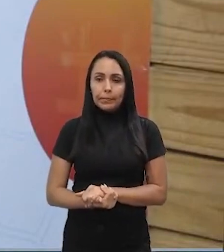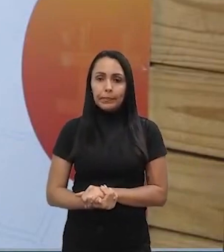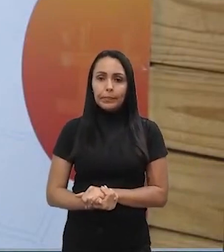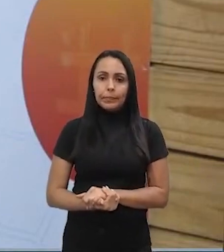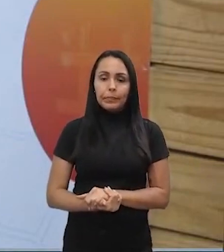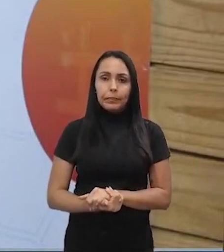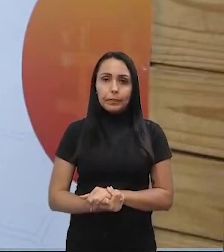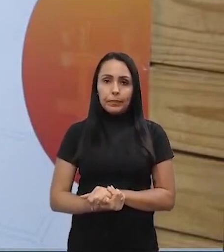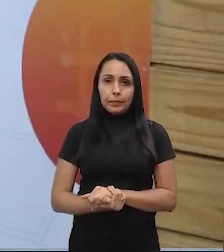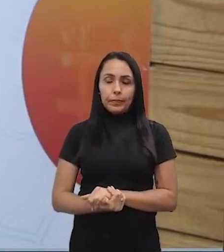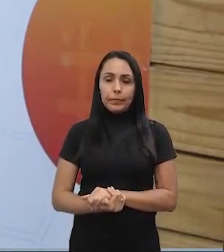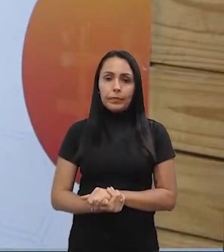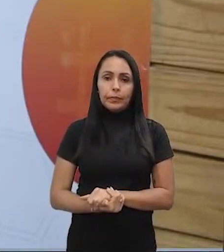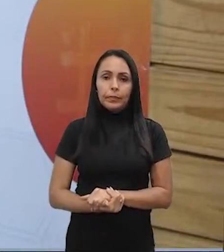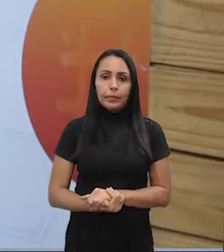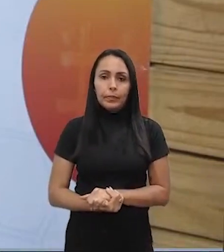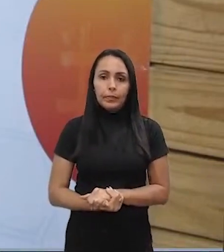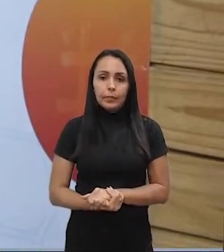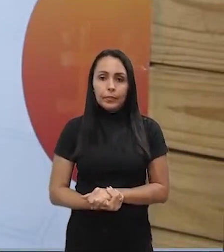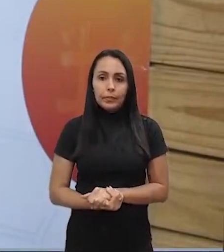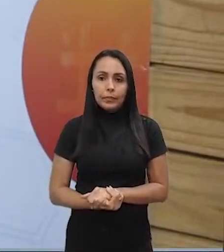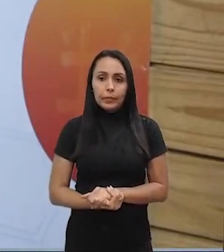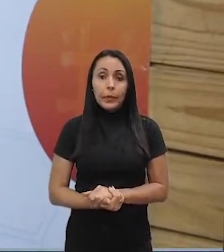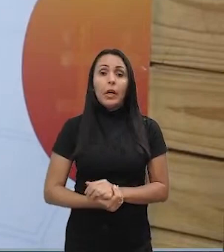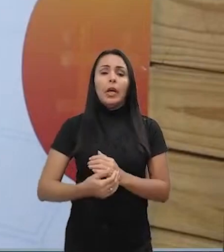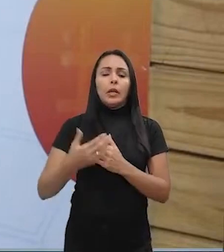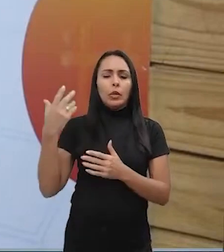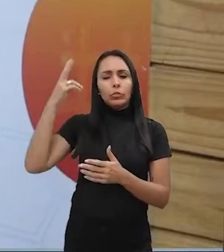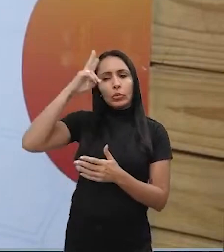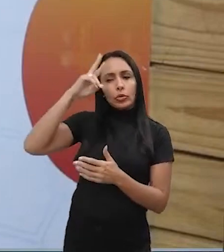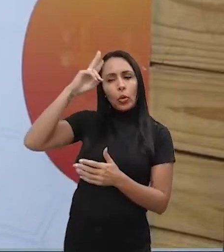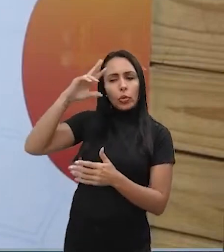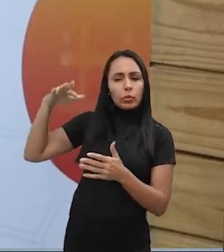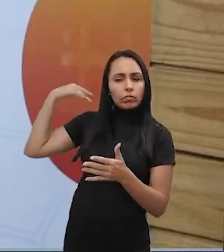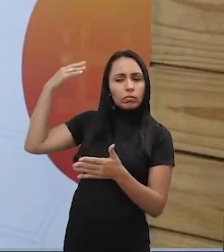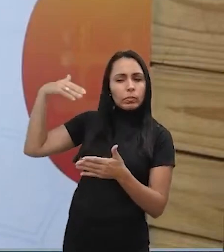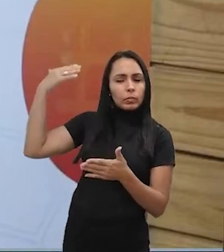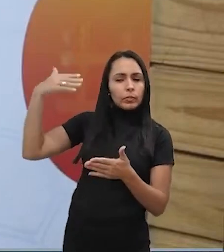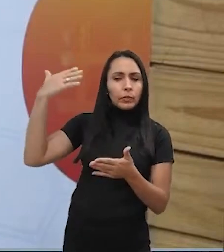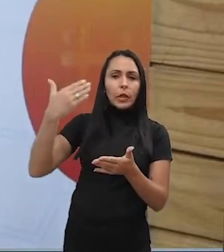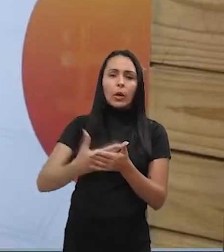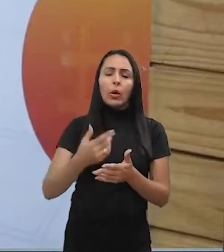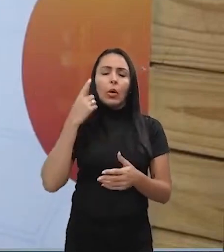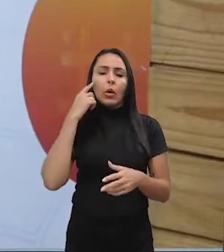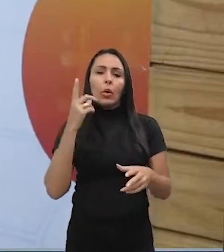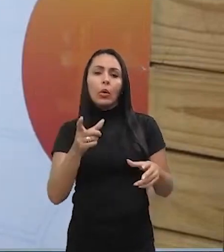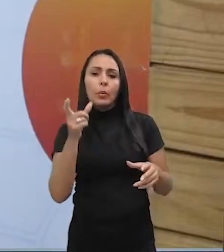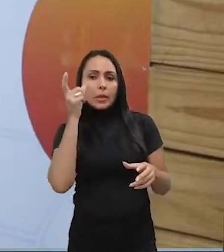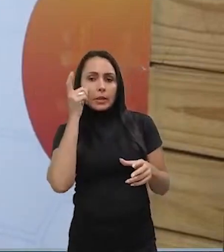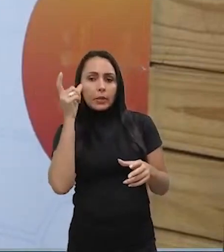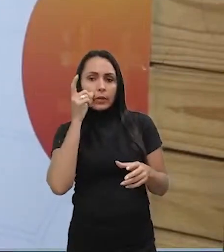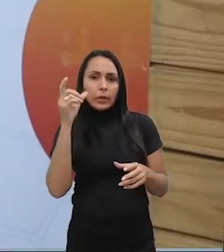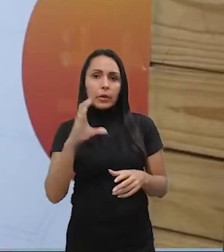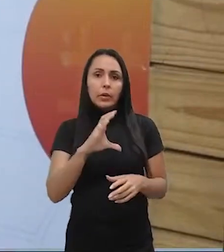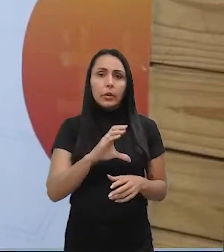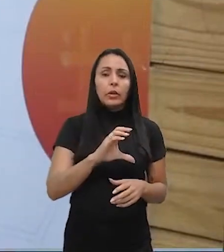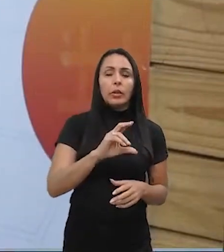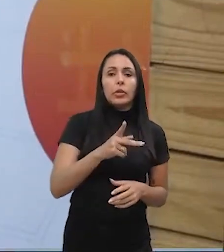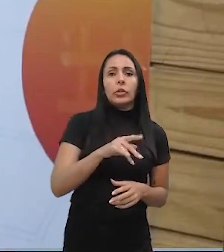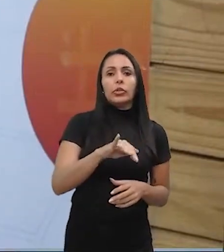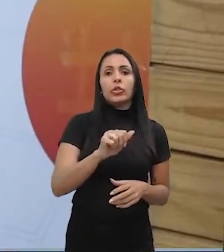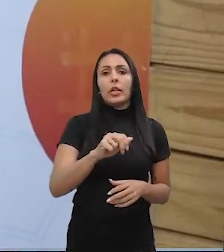live, tá bom? Nos antecedentes históricos, nós vamos observar que Chiavenato, em